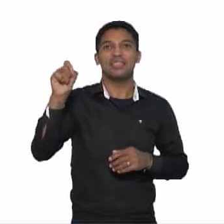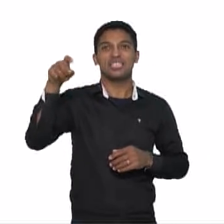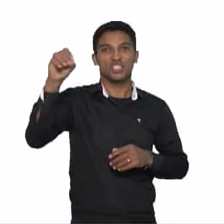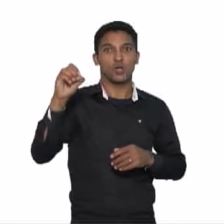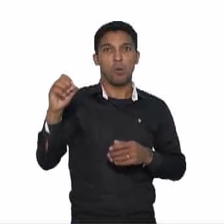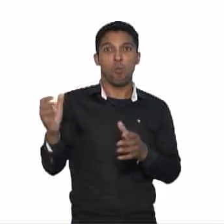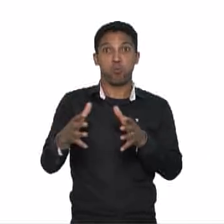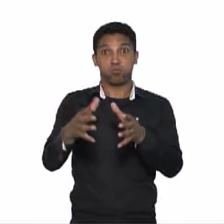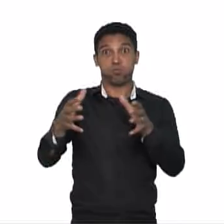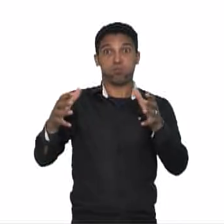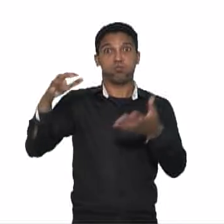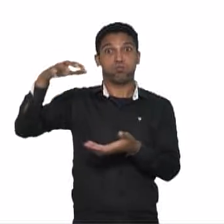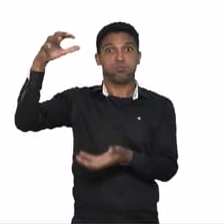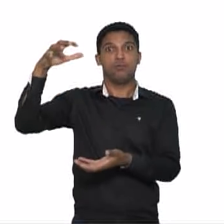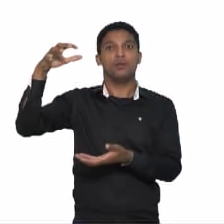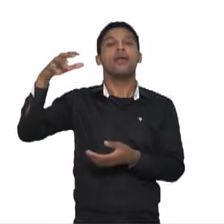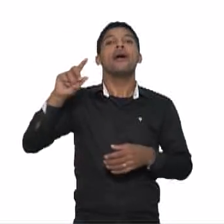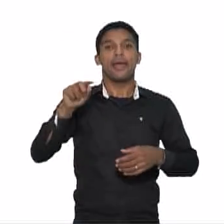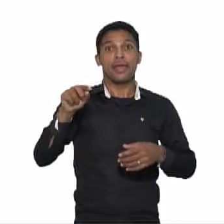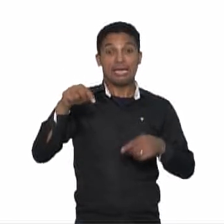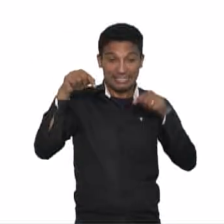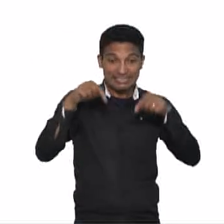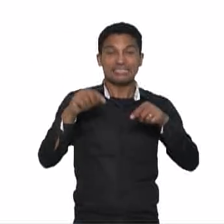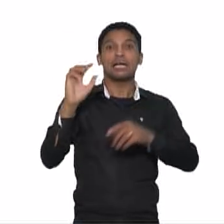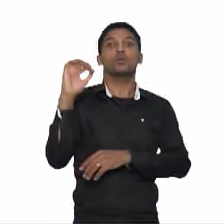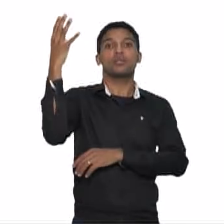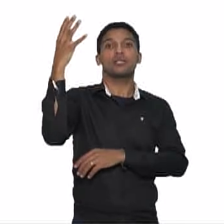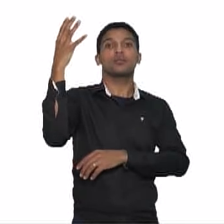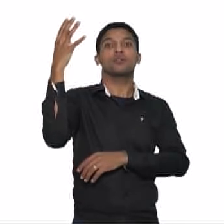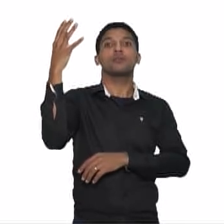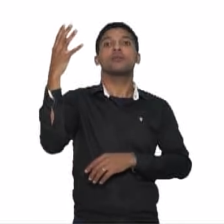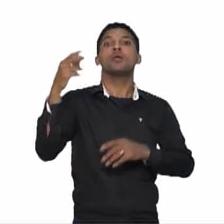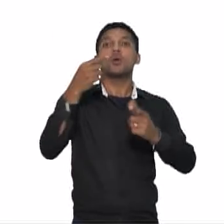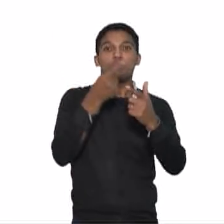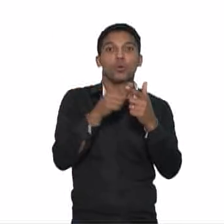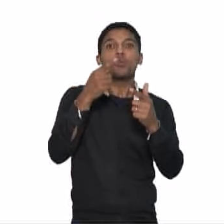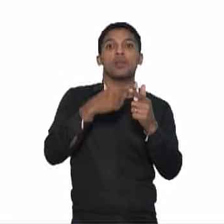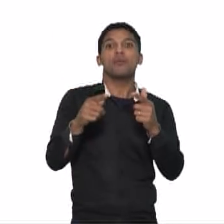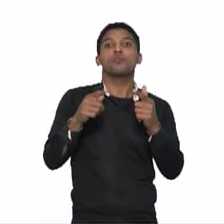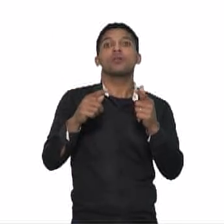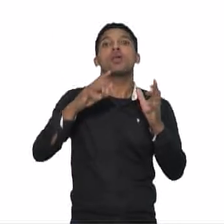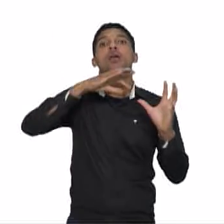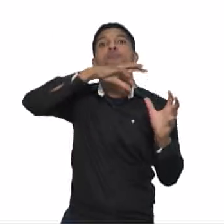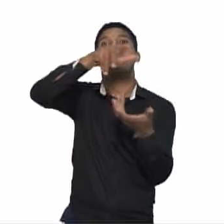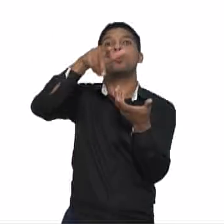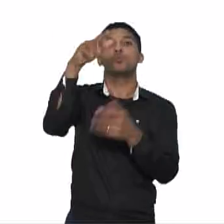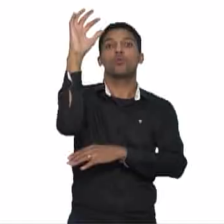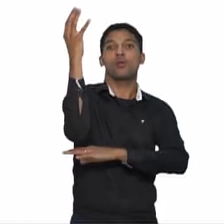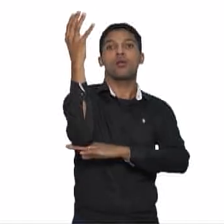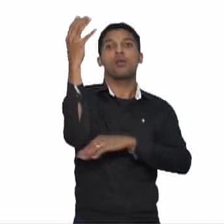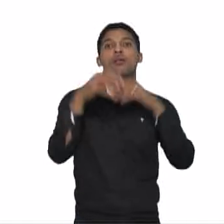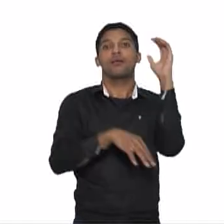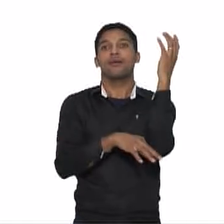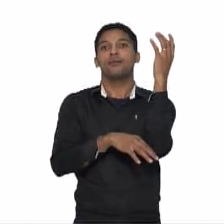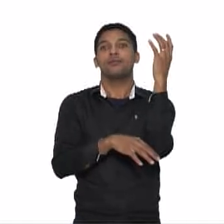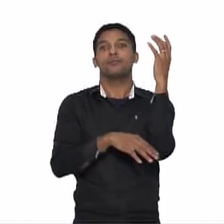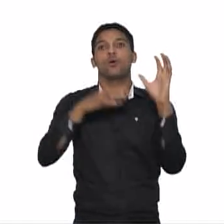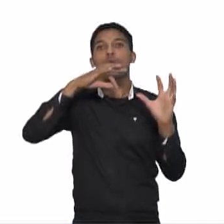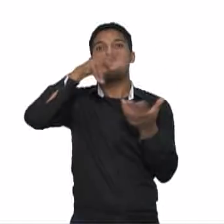ambientais de difícil solução, né? E daí aqui uma charge de um artista